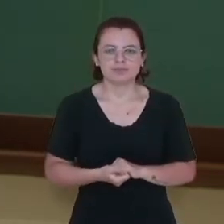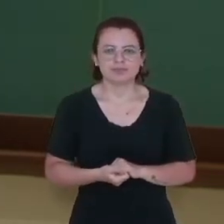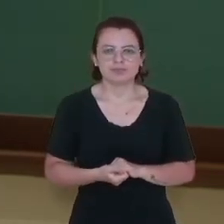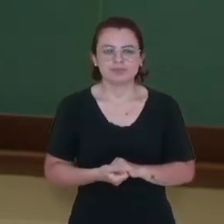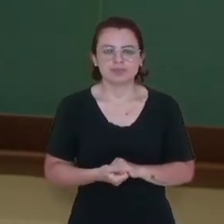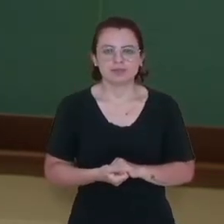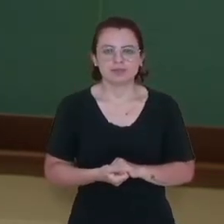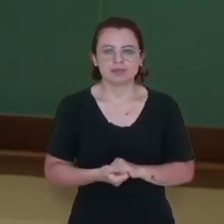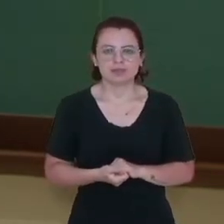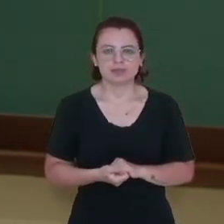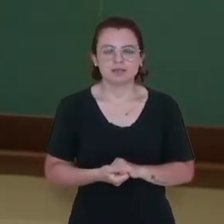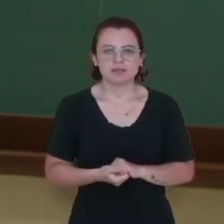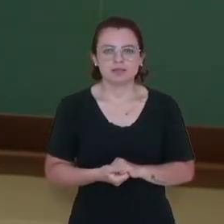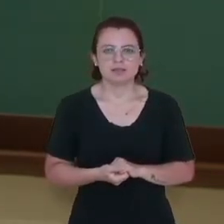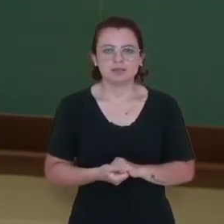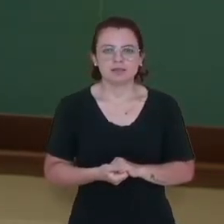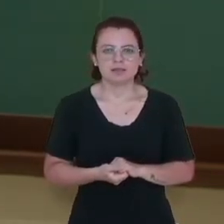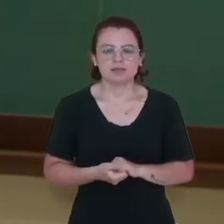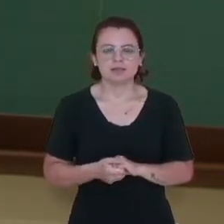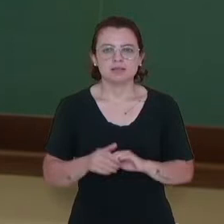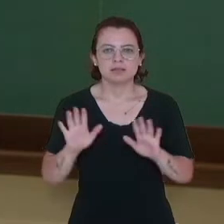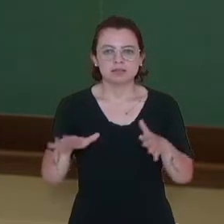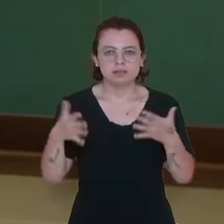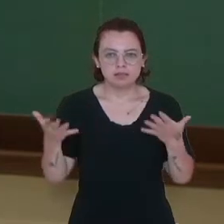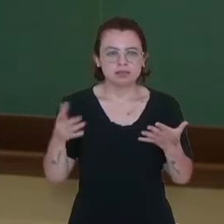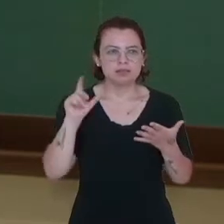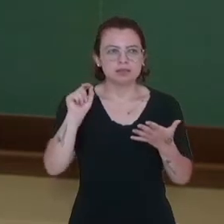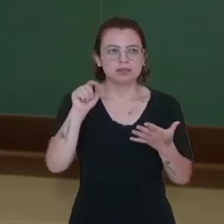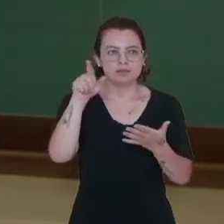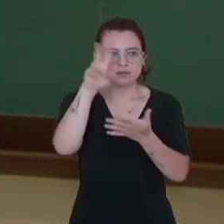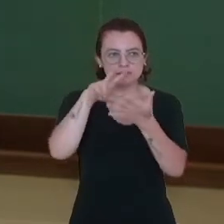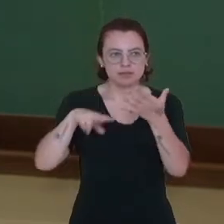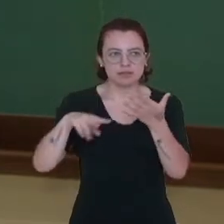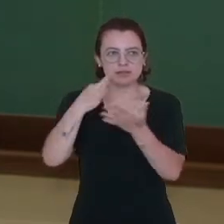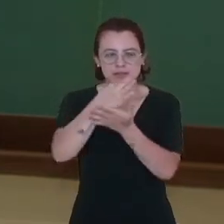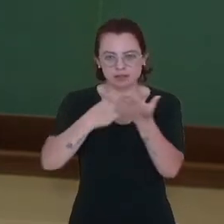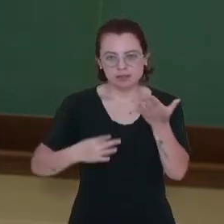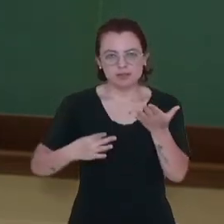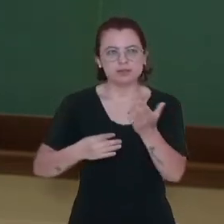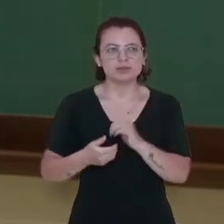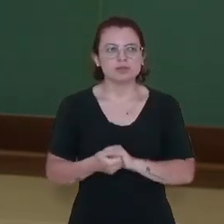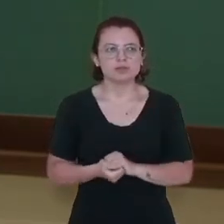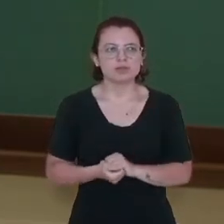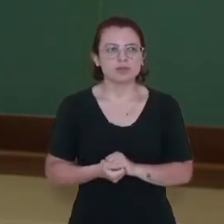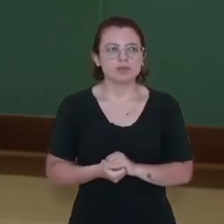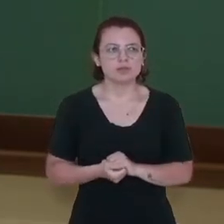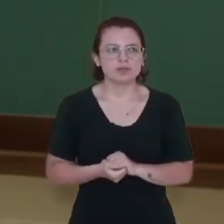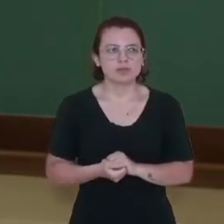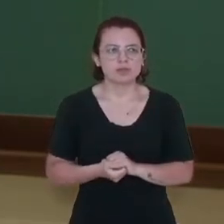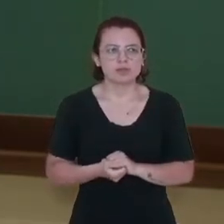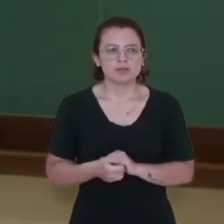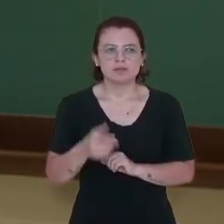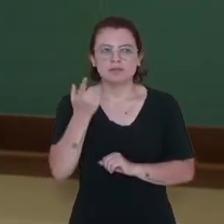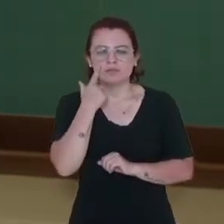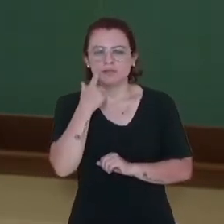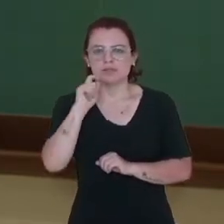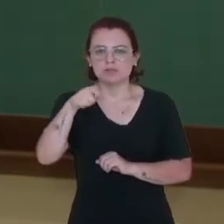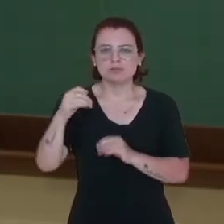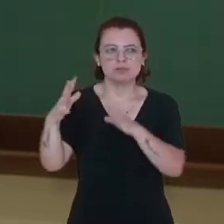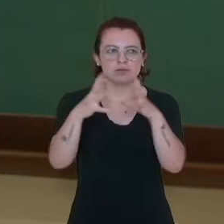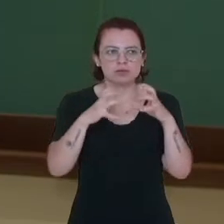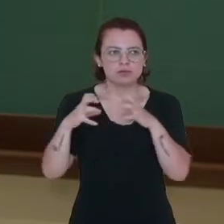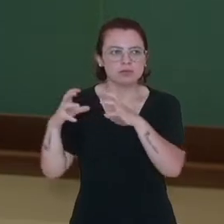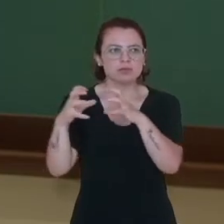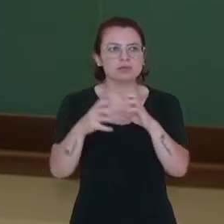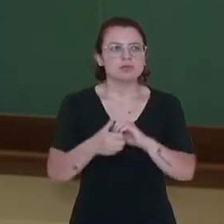vamos dar um tempo para você ler então esse textinho, tá bom? Baseado então em um conflito silencioso que acontece na República Democrática